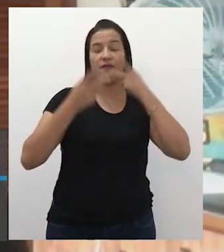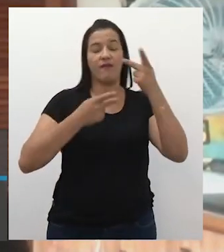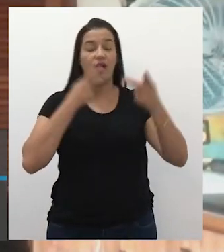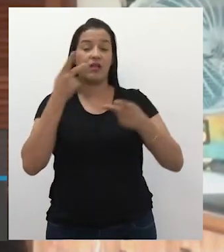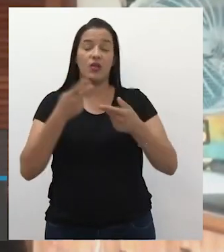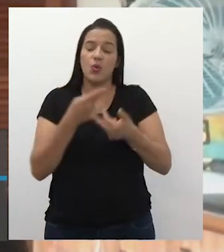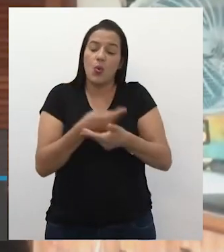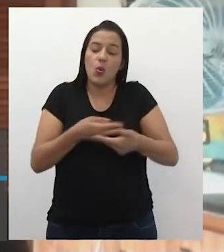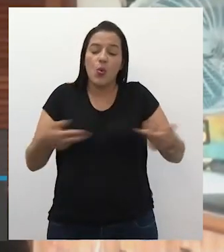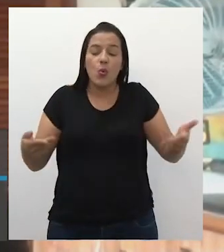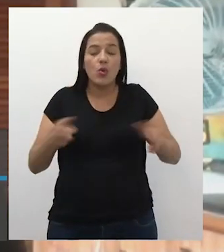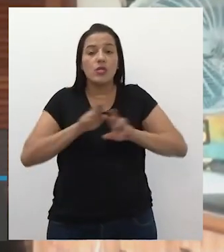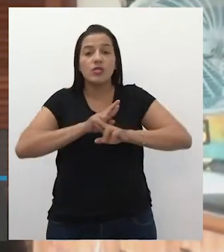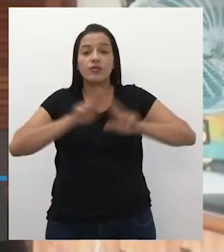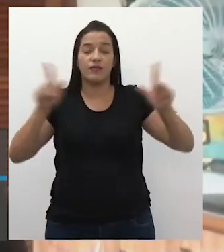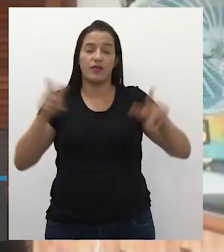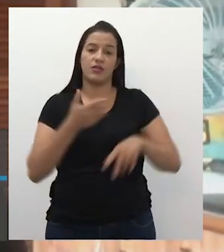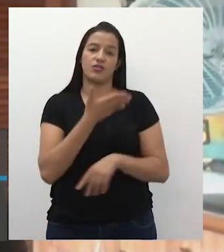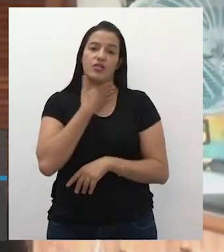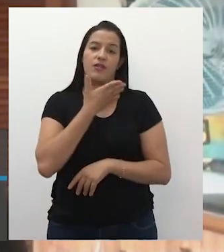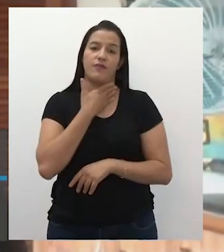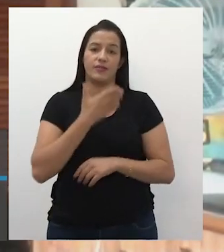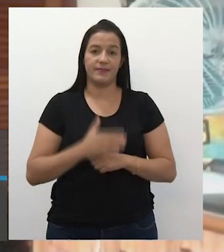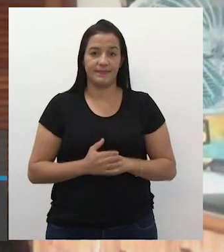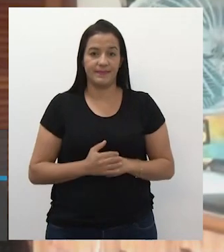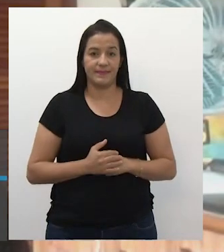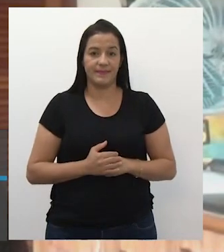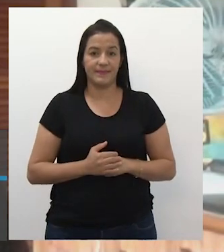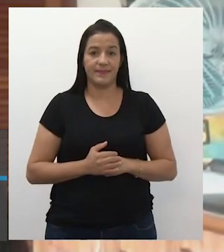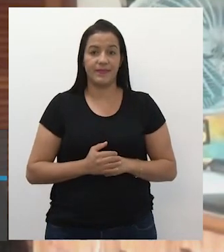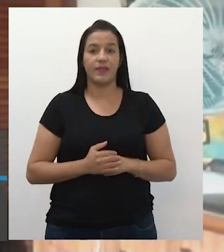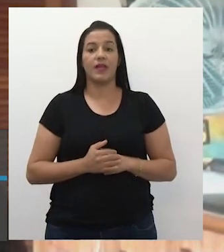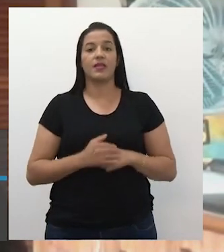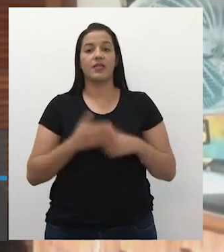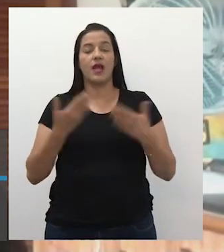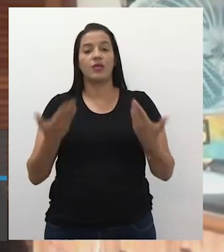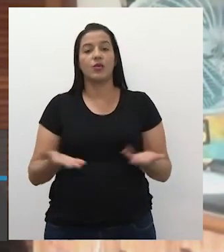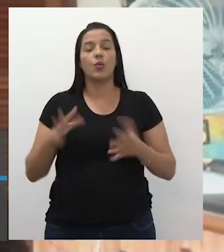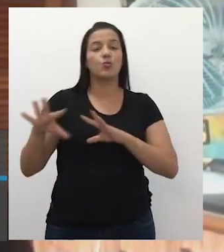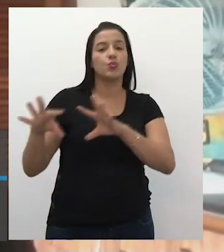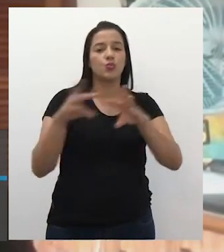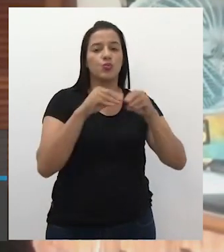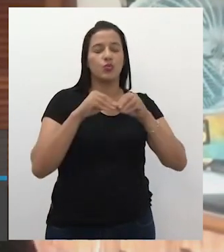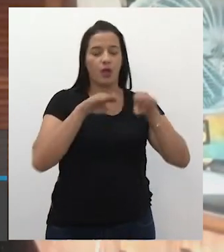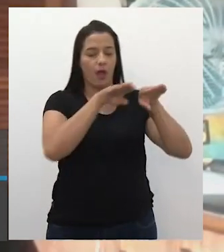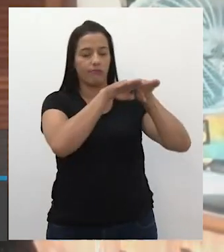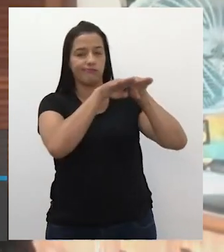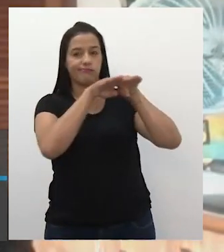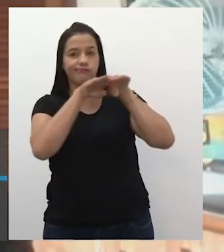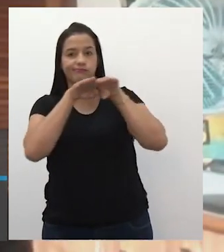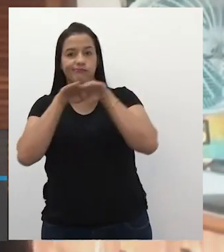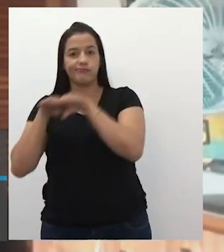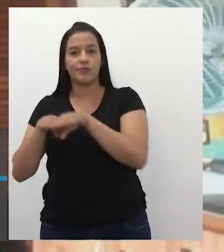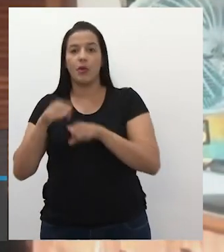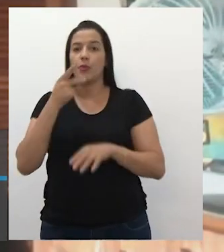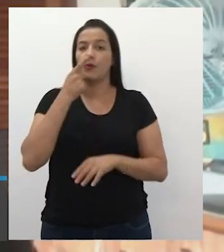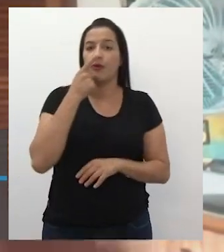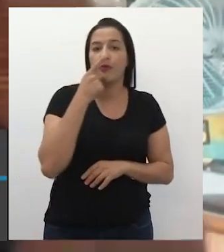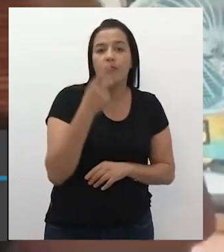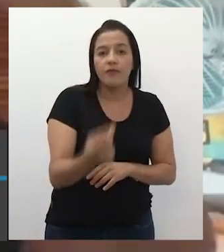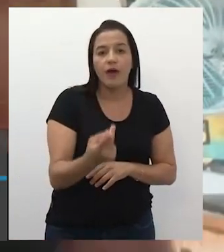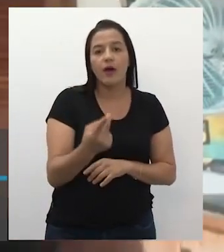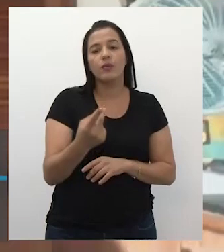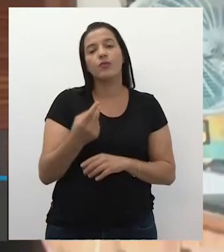algo diferente do que a nossa voz, né? A coerência entre o que eu falo